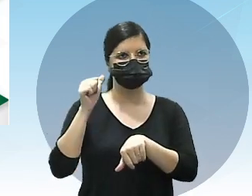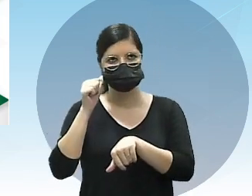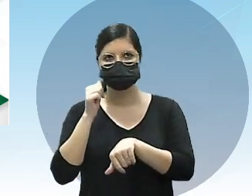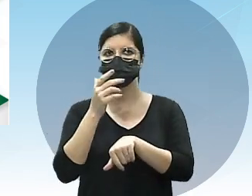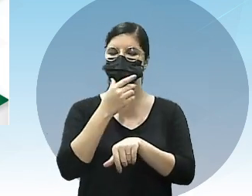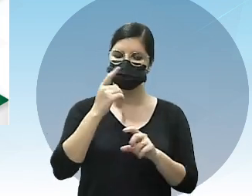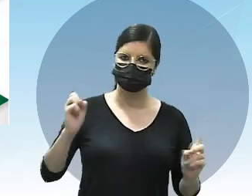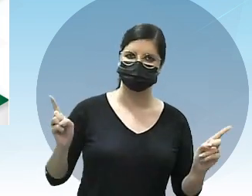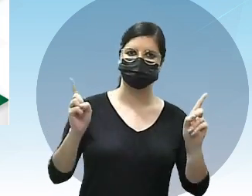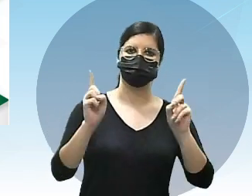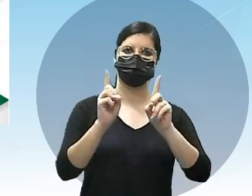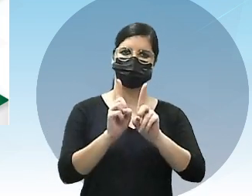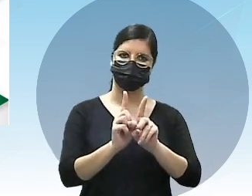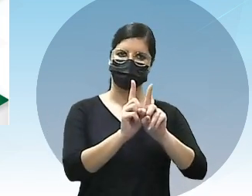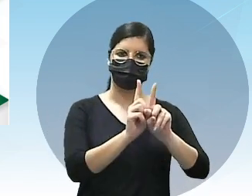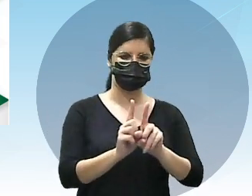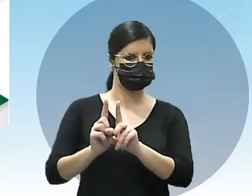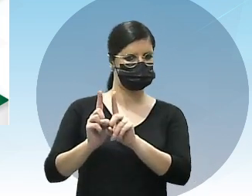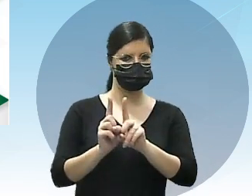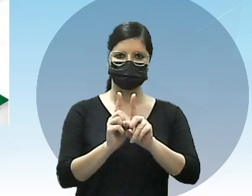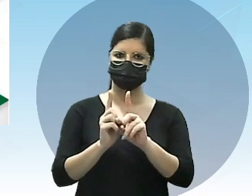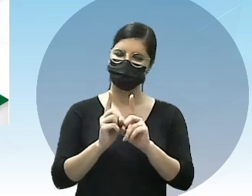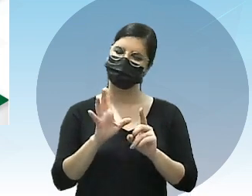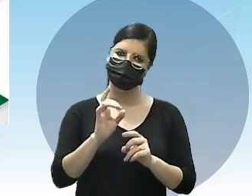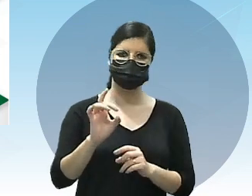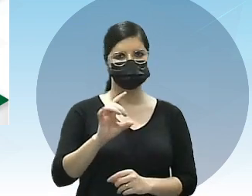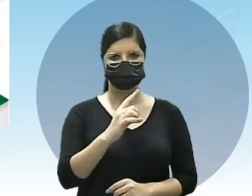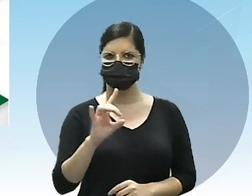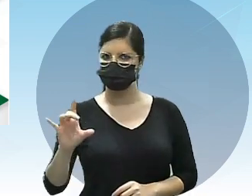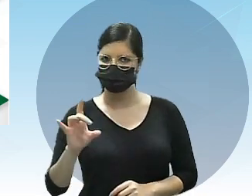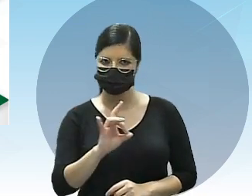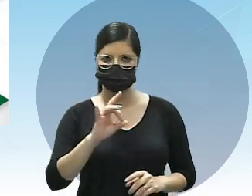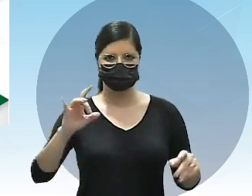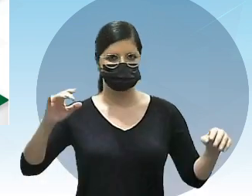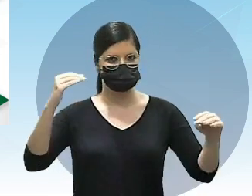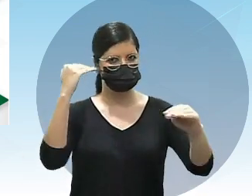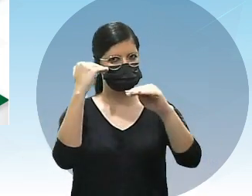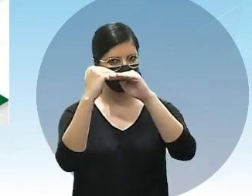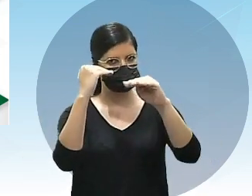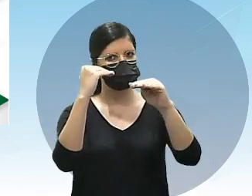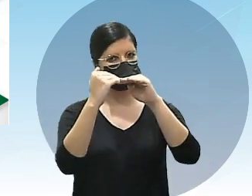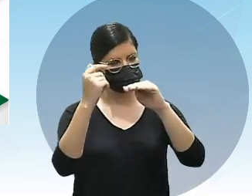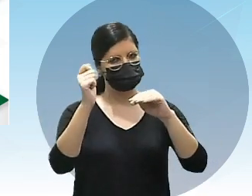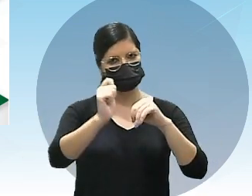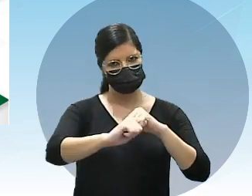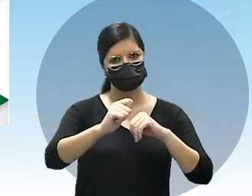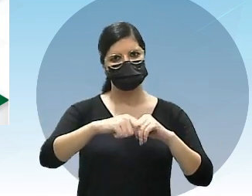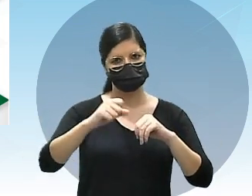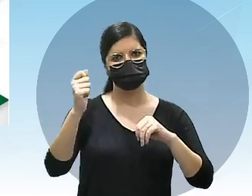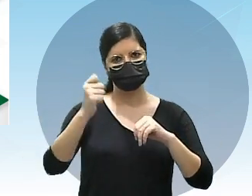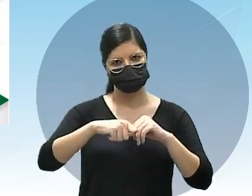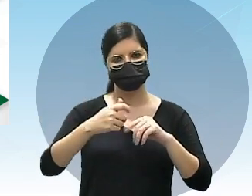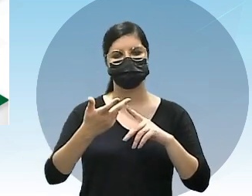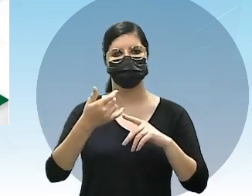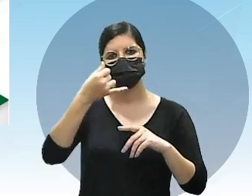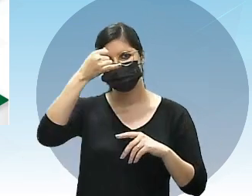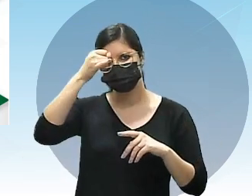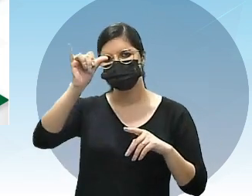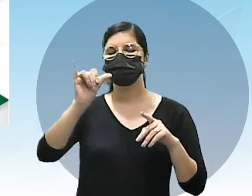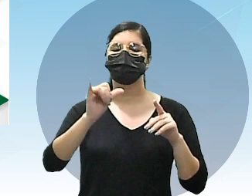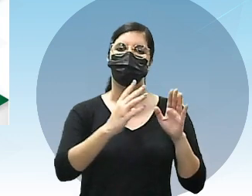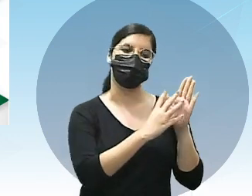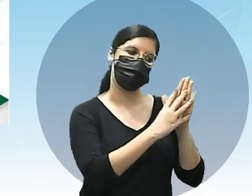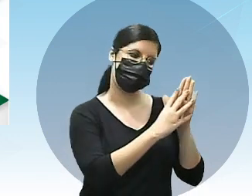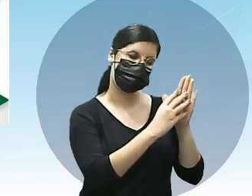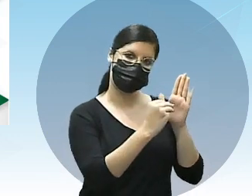e cada um consegue ter uma performance individual né na mesma altura e sem seguir aqueles padrões de